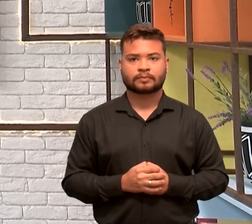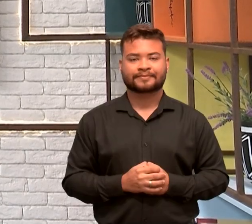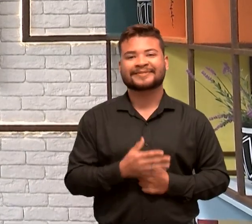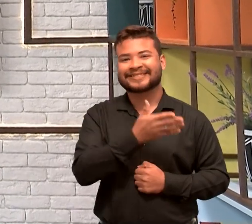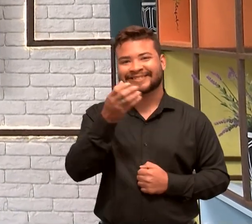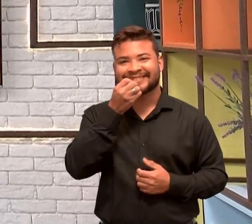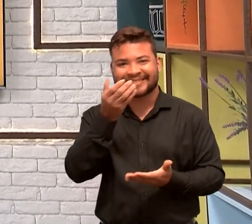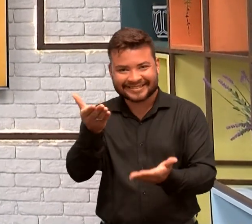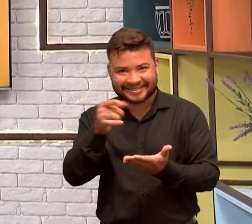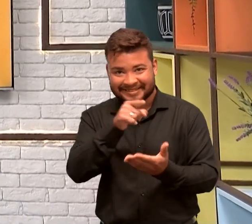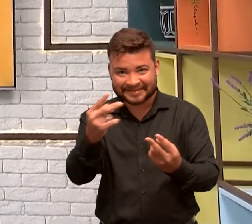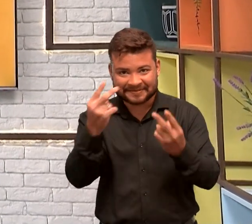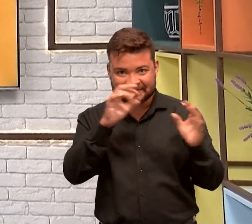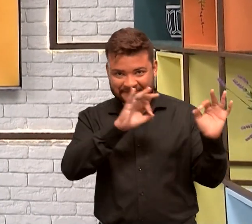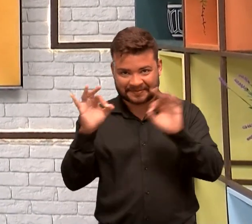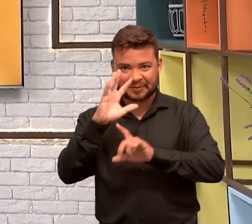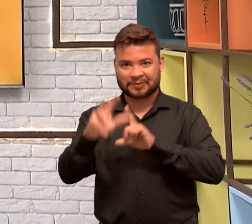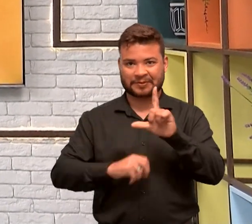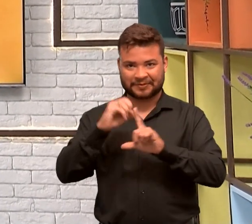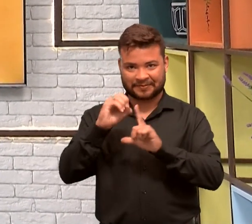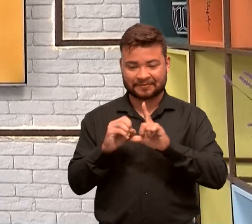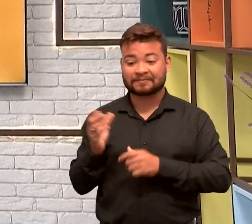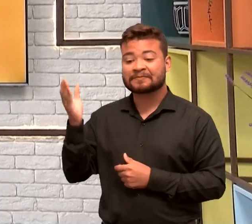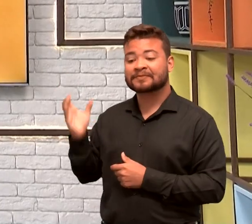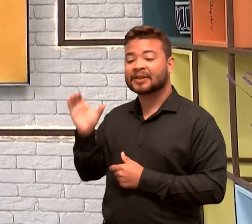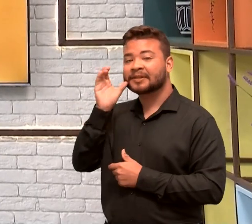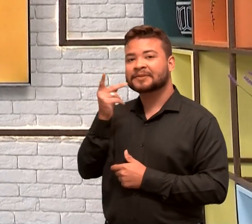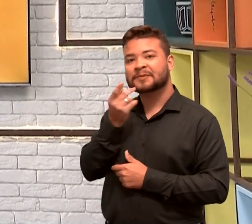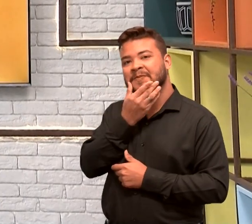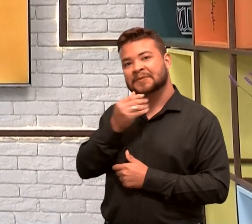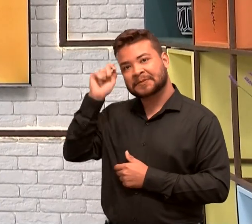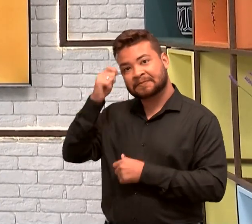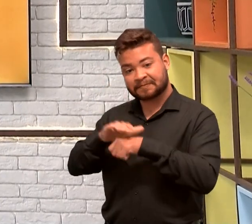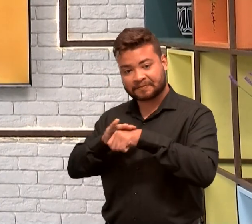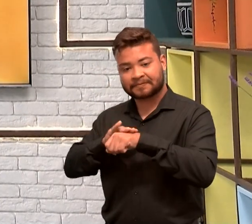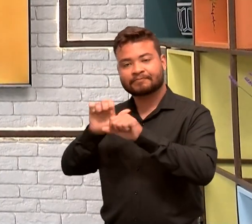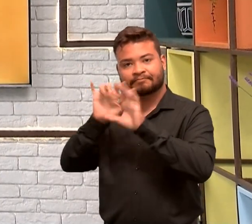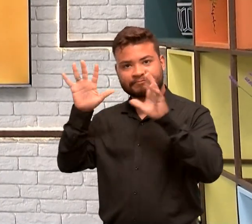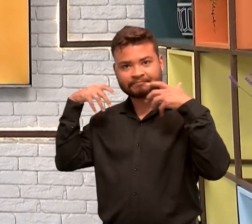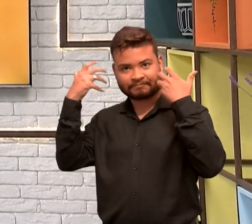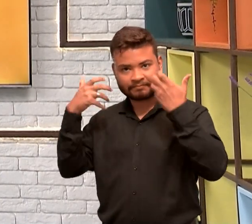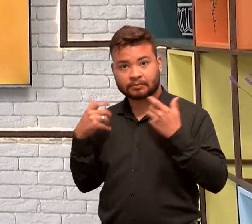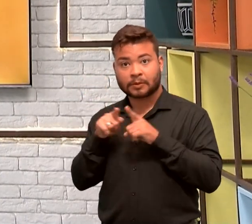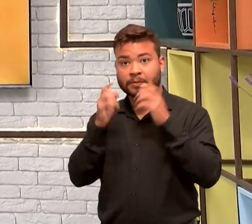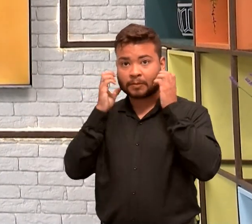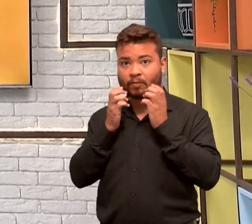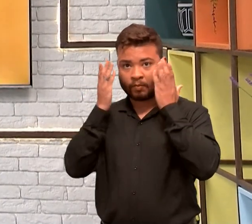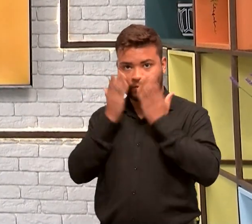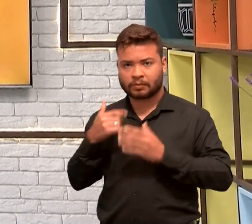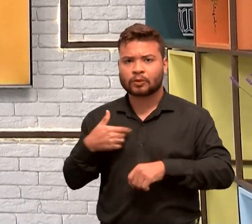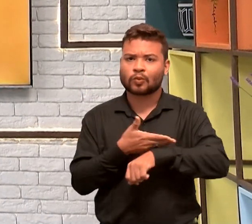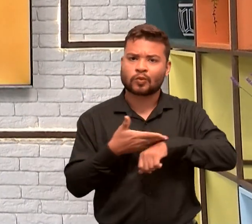Sejam muito bem-vindos ao Mundo UFG, eu sou Cássio Neves, um homem negro de pele clara, com cabelos encaracolados e eu uso barba. Eu sempre